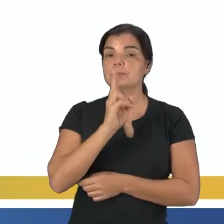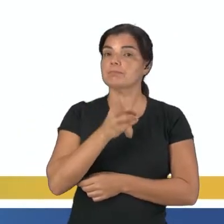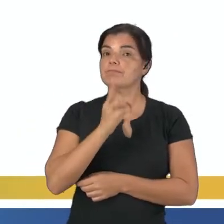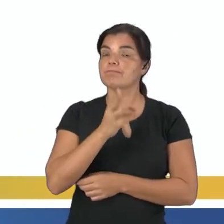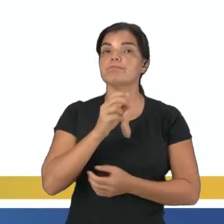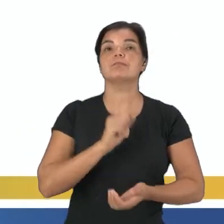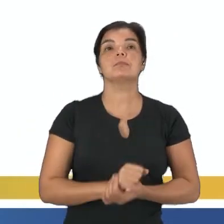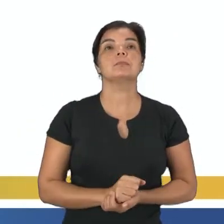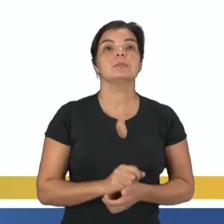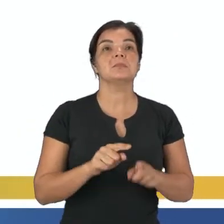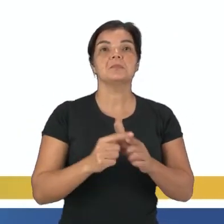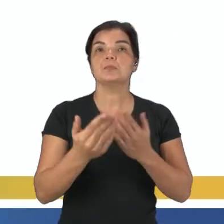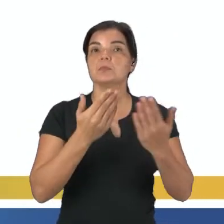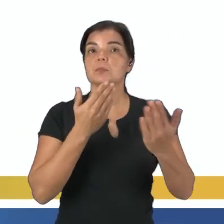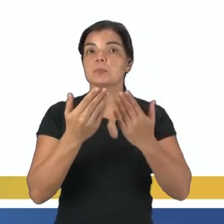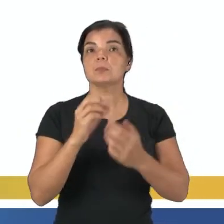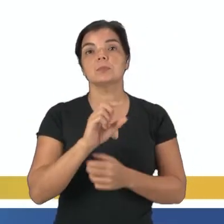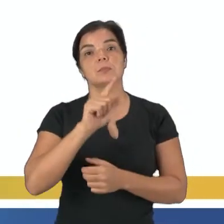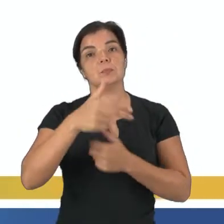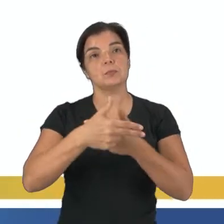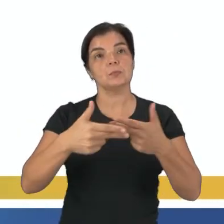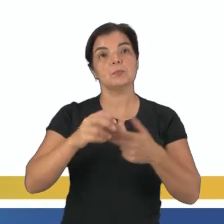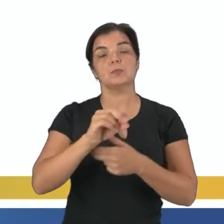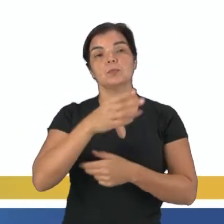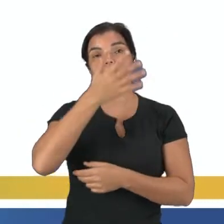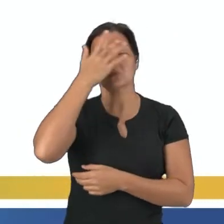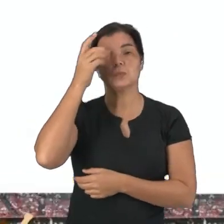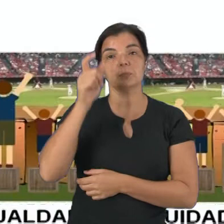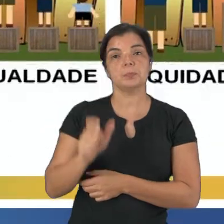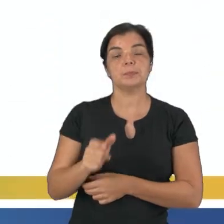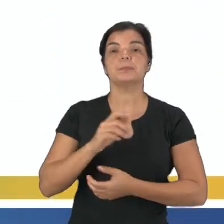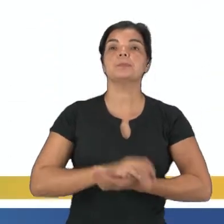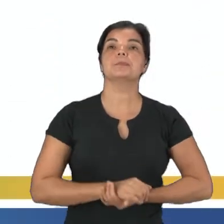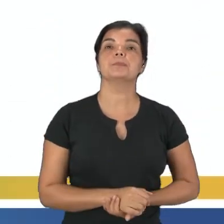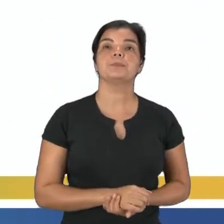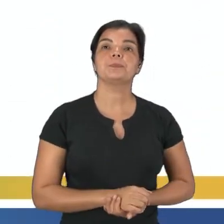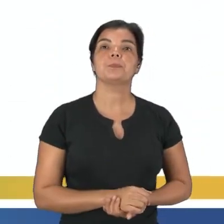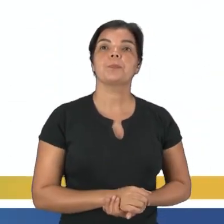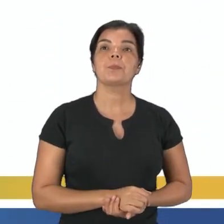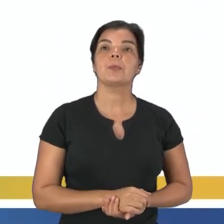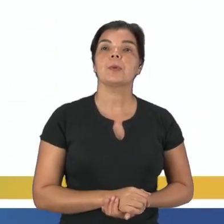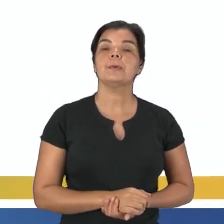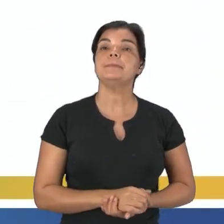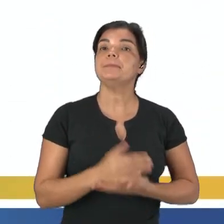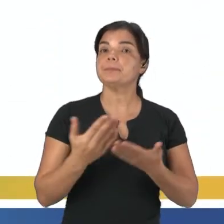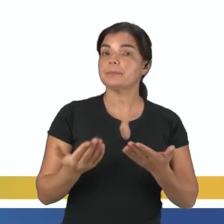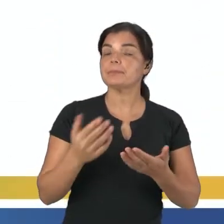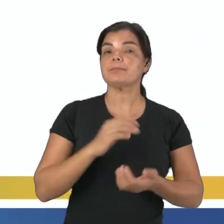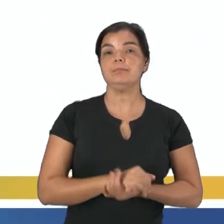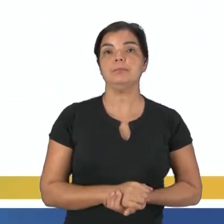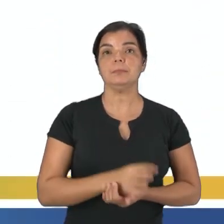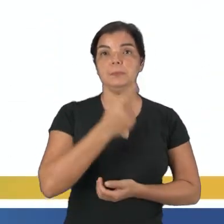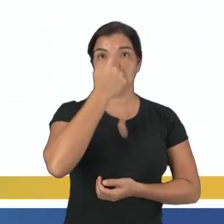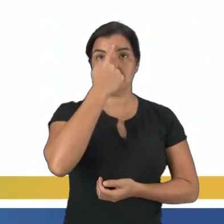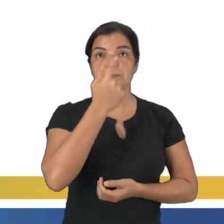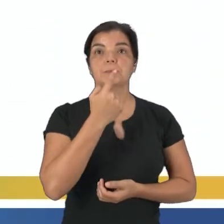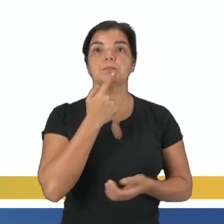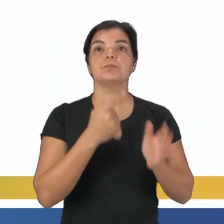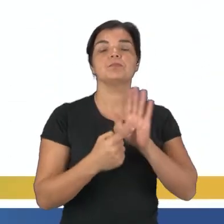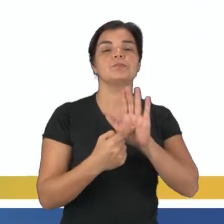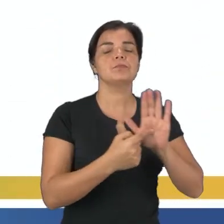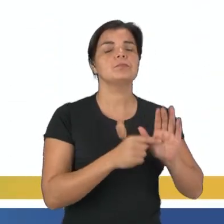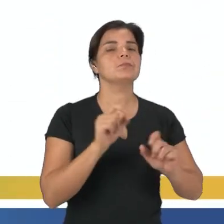mesmo ponto de vista, seja na comparação entre coisas ou entre pessoas. E aí, essa imagem retrata